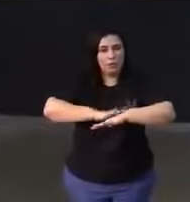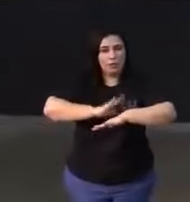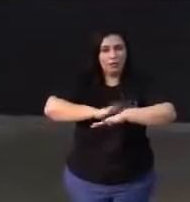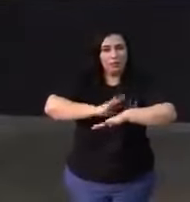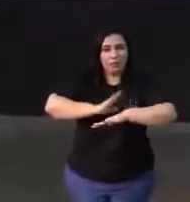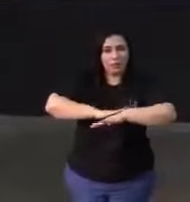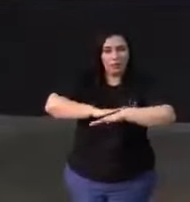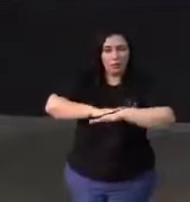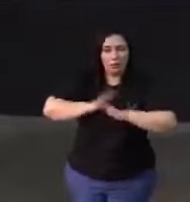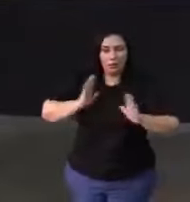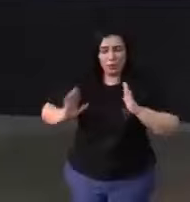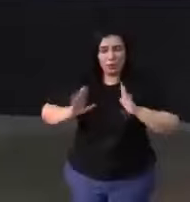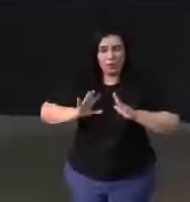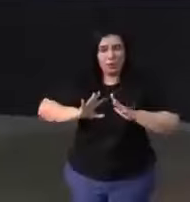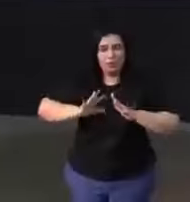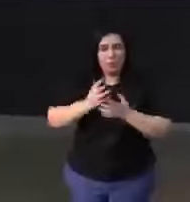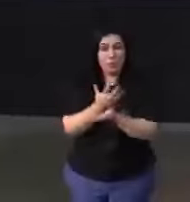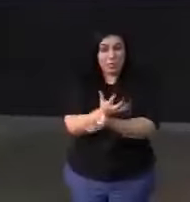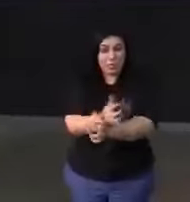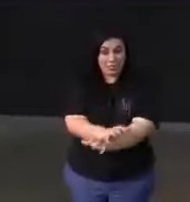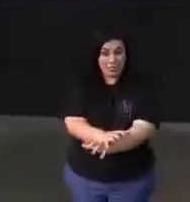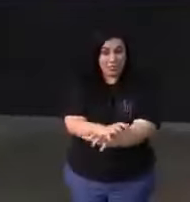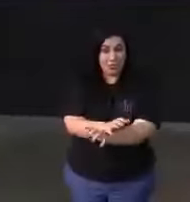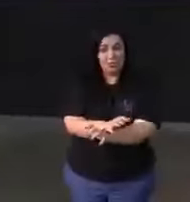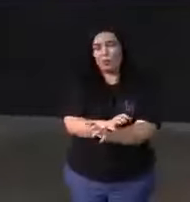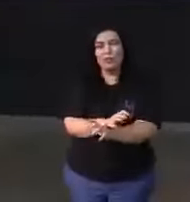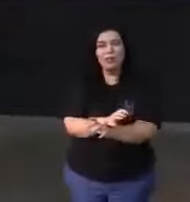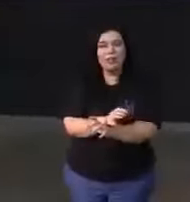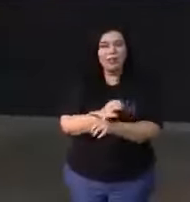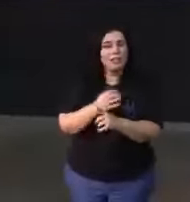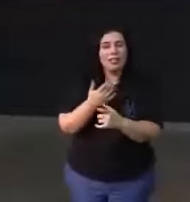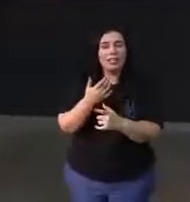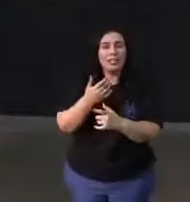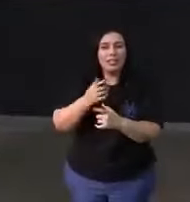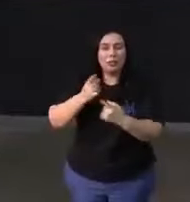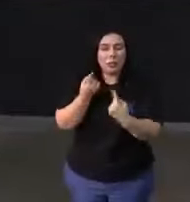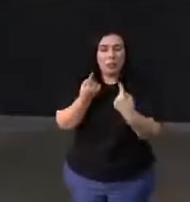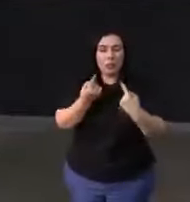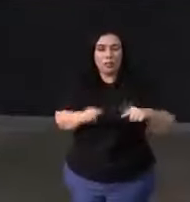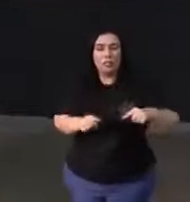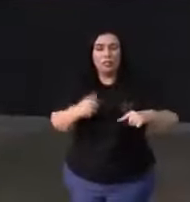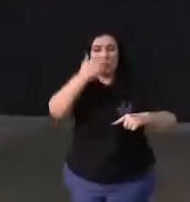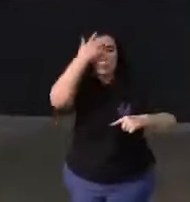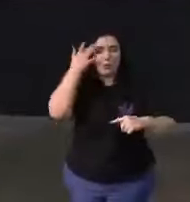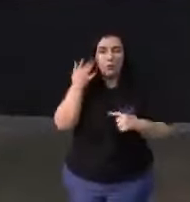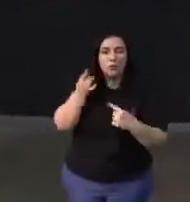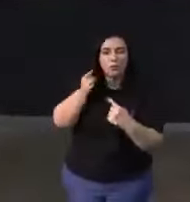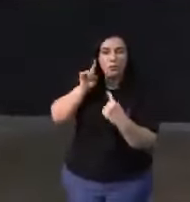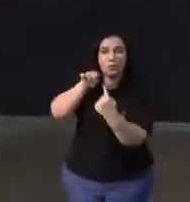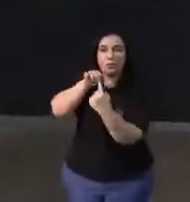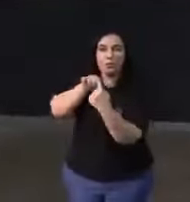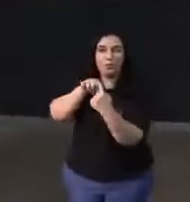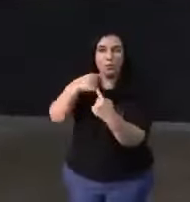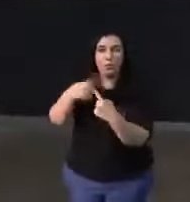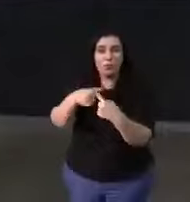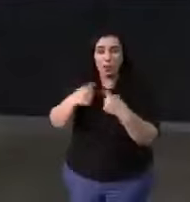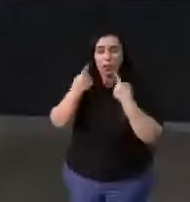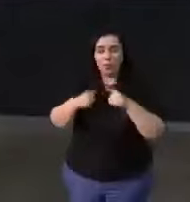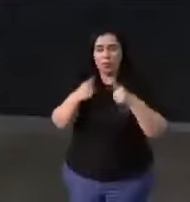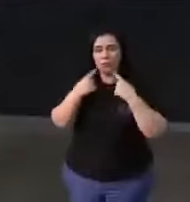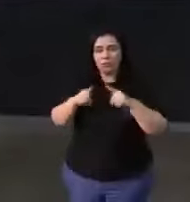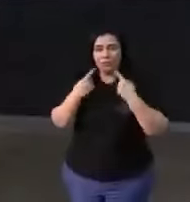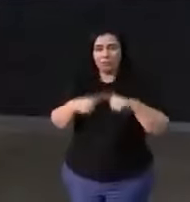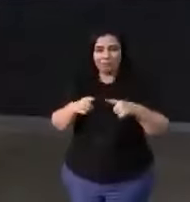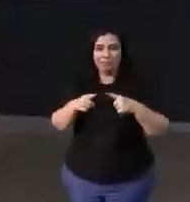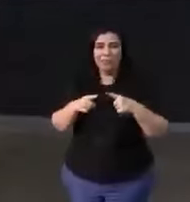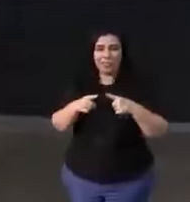rodando no deserto e não chegando no lugar da promessa. Sendo que é a própria murmuração no coração